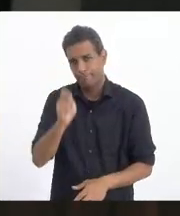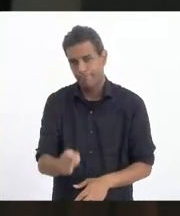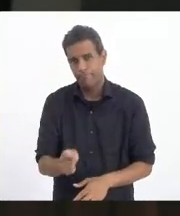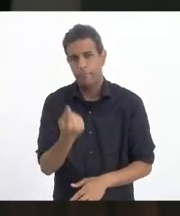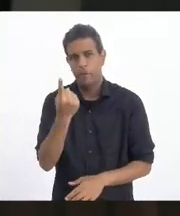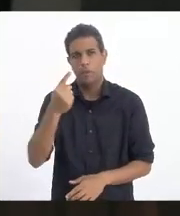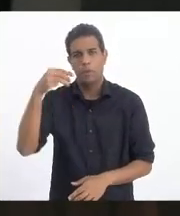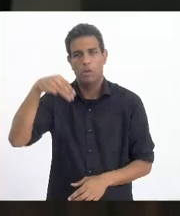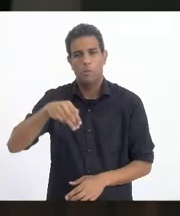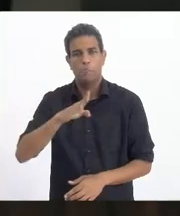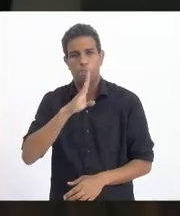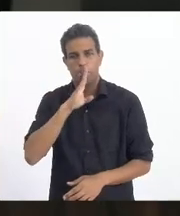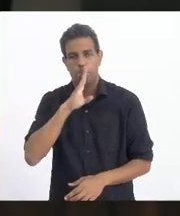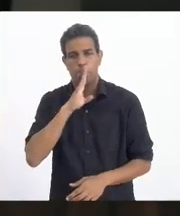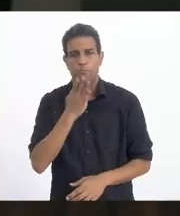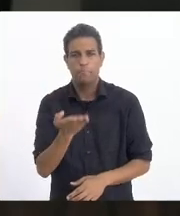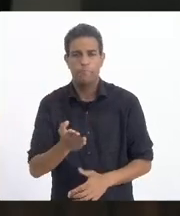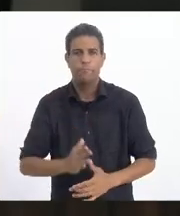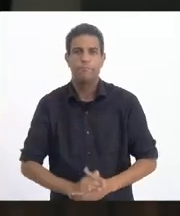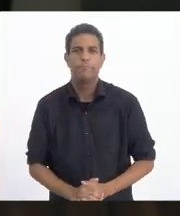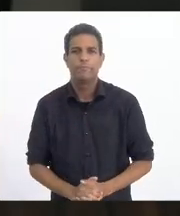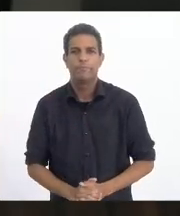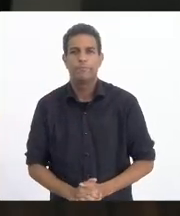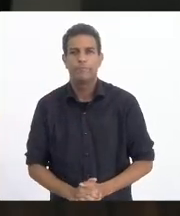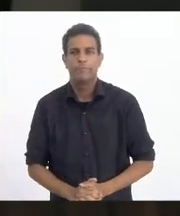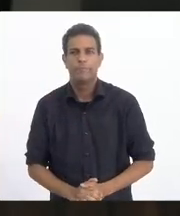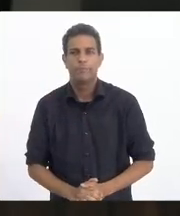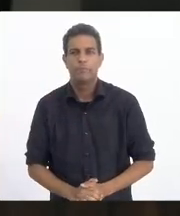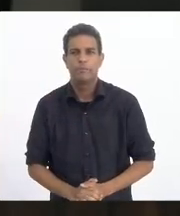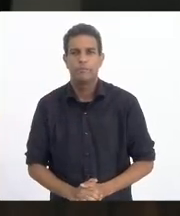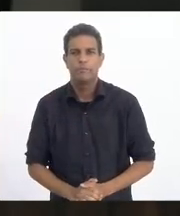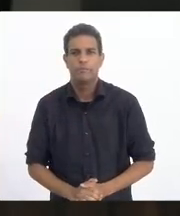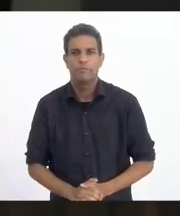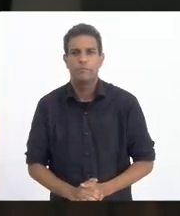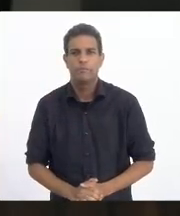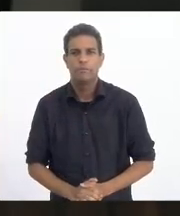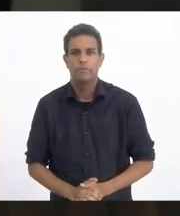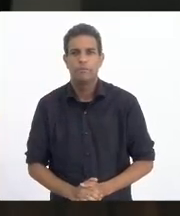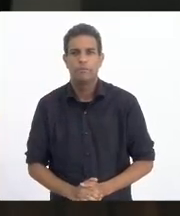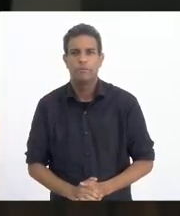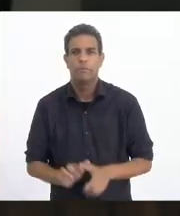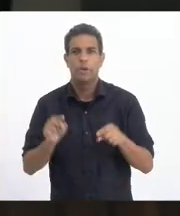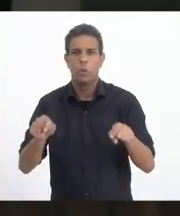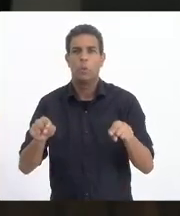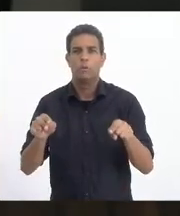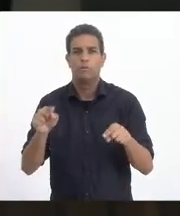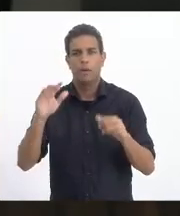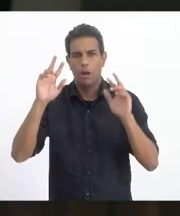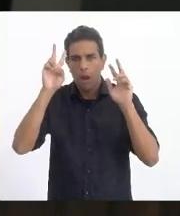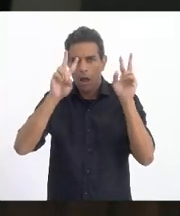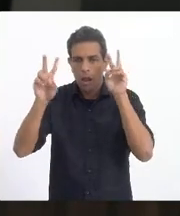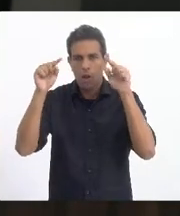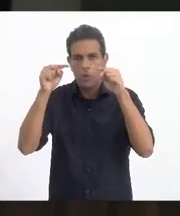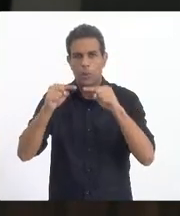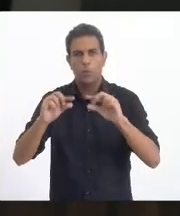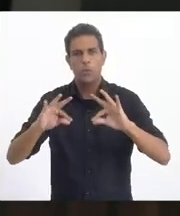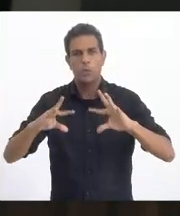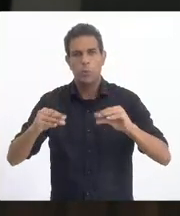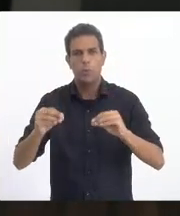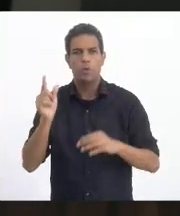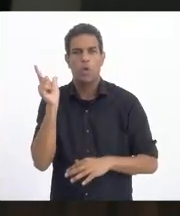fazer um minuto de silêncio para que ele seja lembrado e todos os